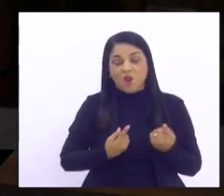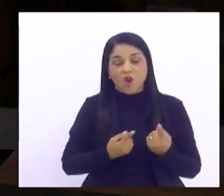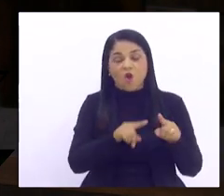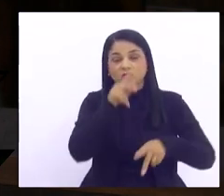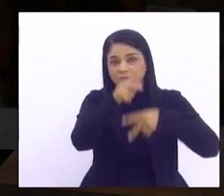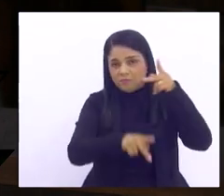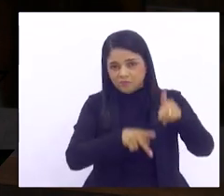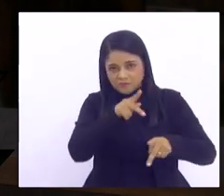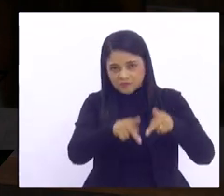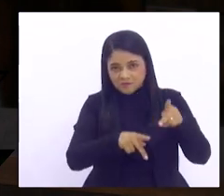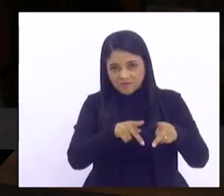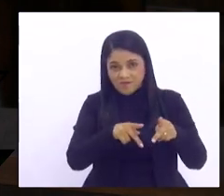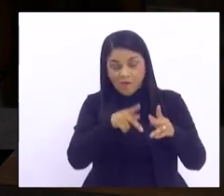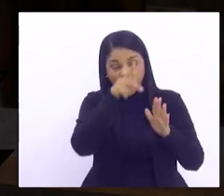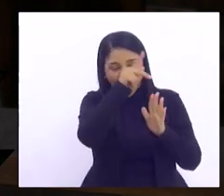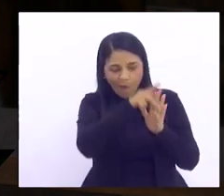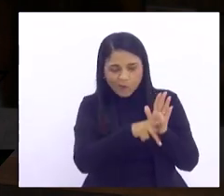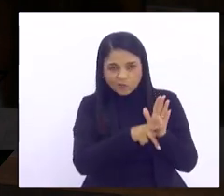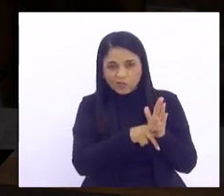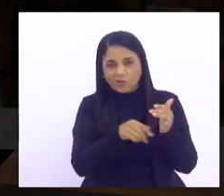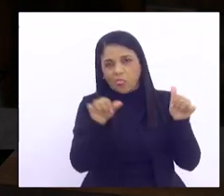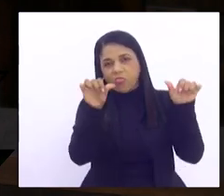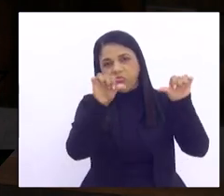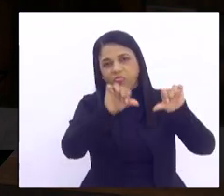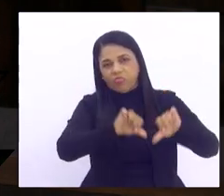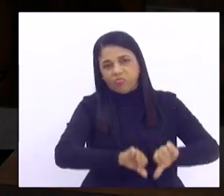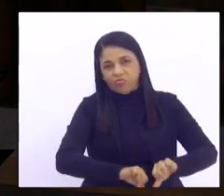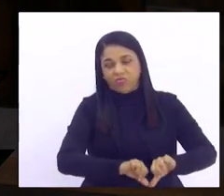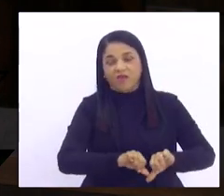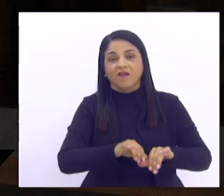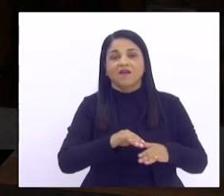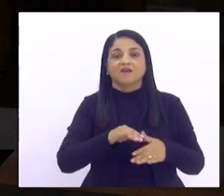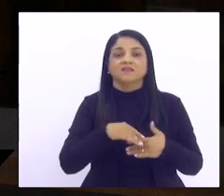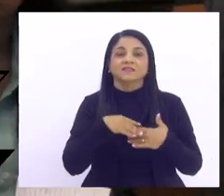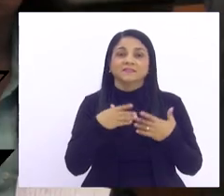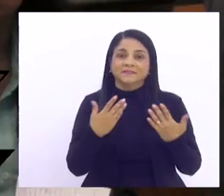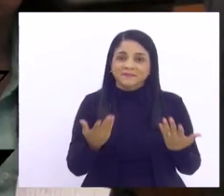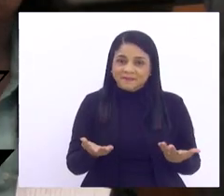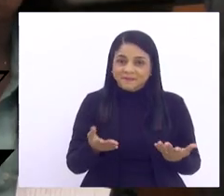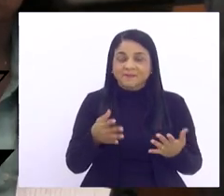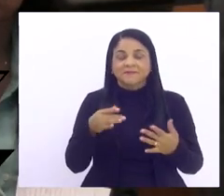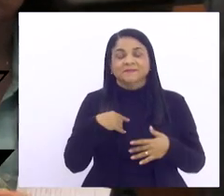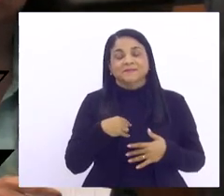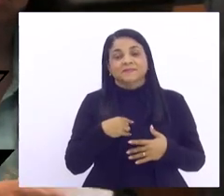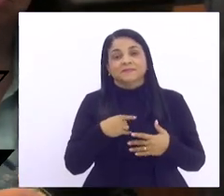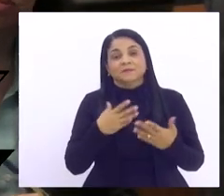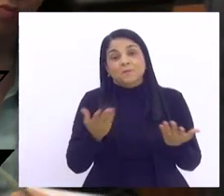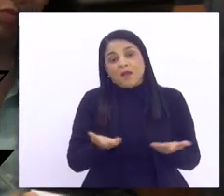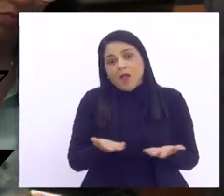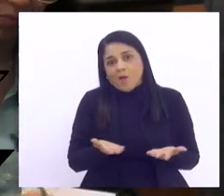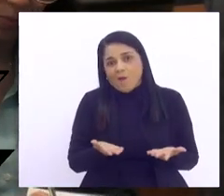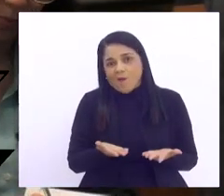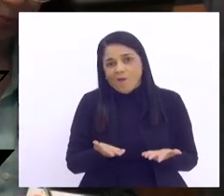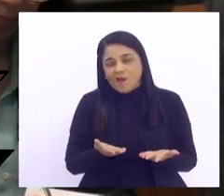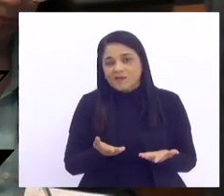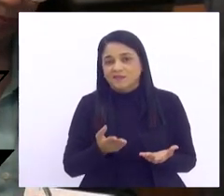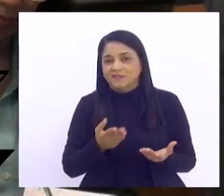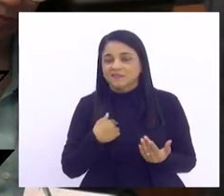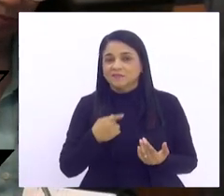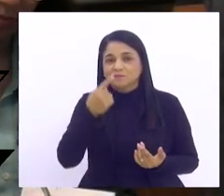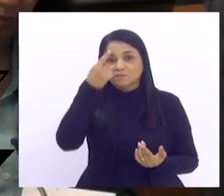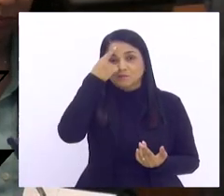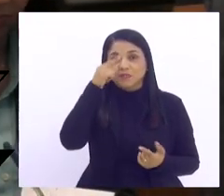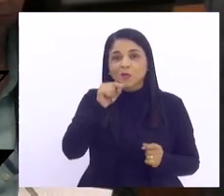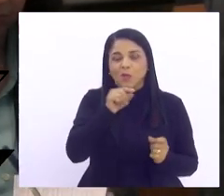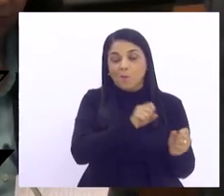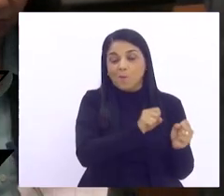O projeto naufragou, felizmente, mas agora eles resolveram pegar um atalho, e o atalho se chama